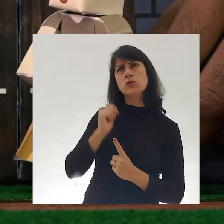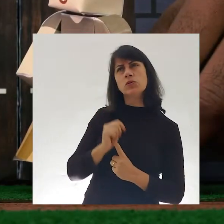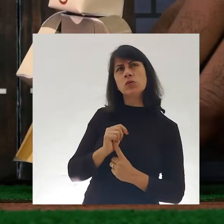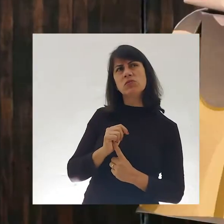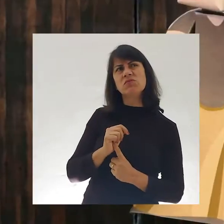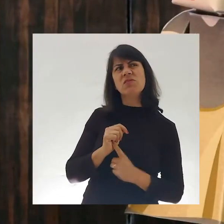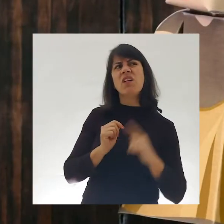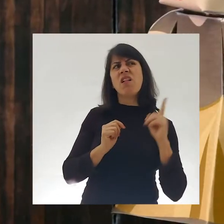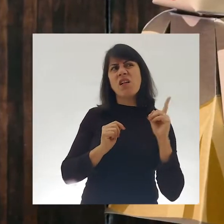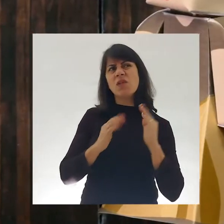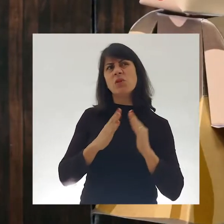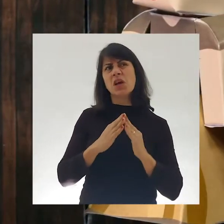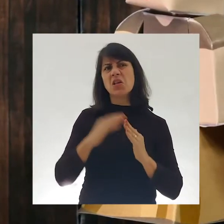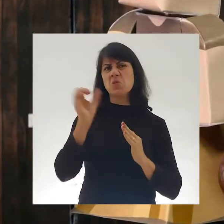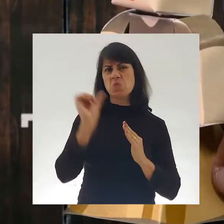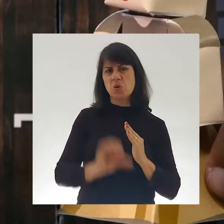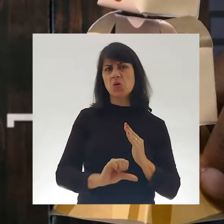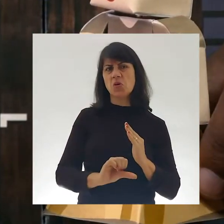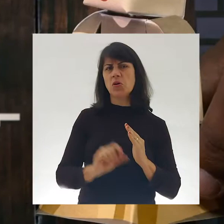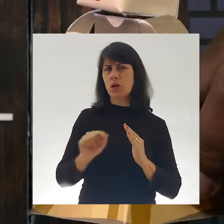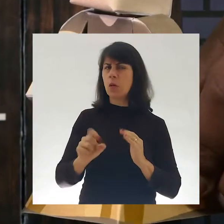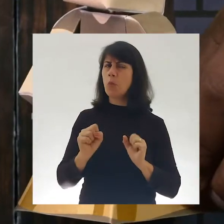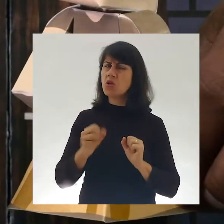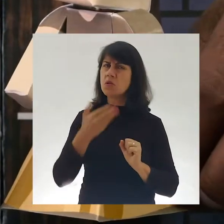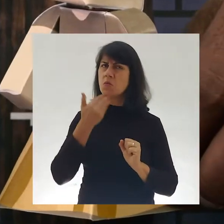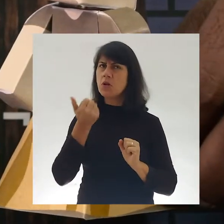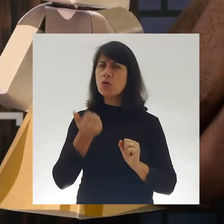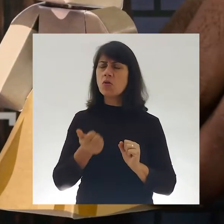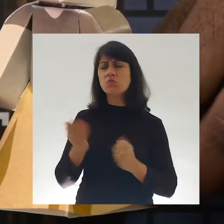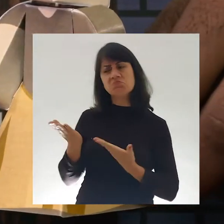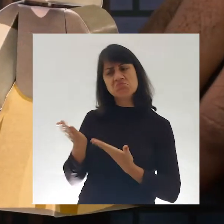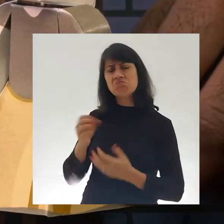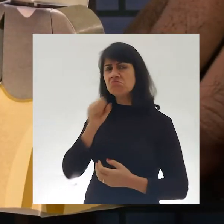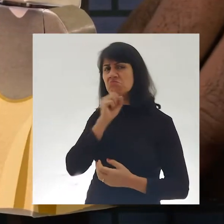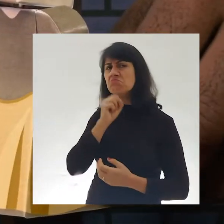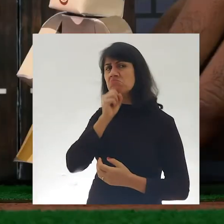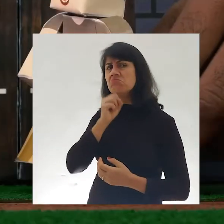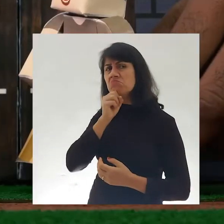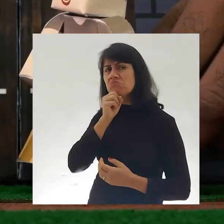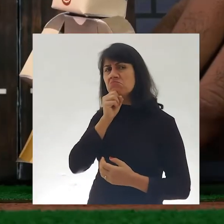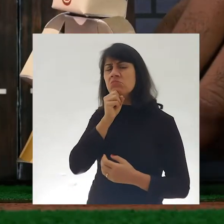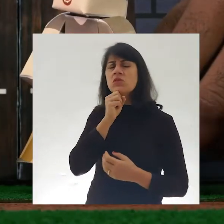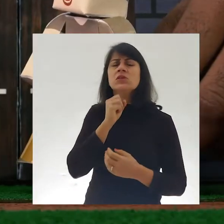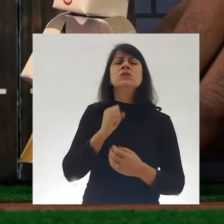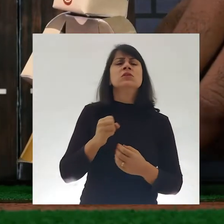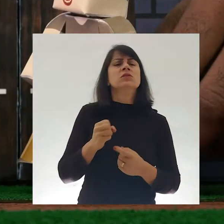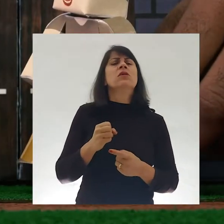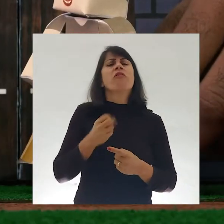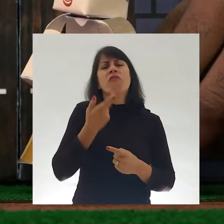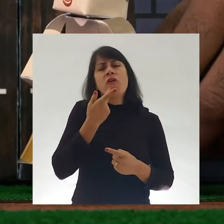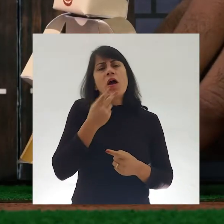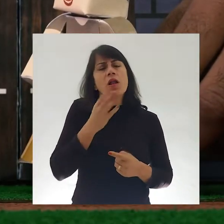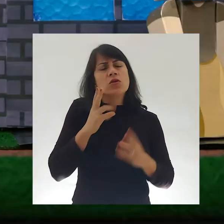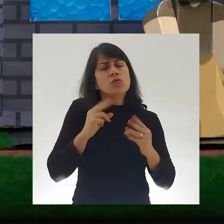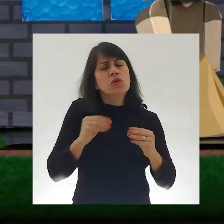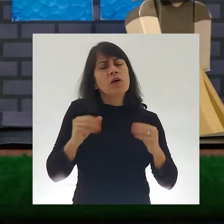poderia ser pior do que a sua vida anterior, e como a senhora era gentil e tinha a voz mansa, resolveu